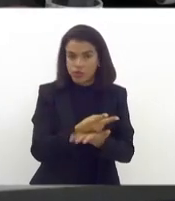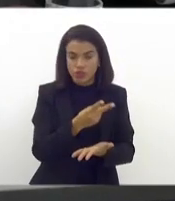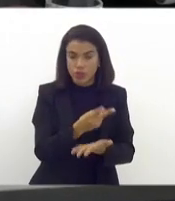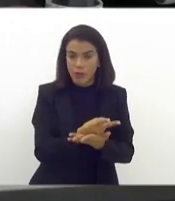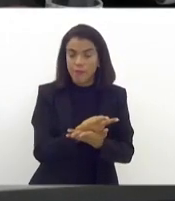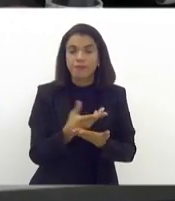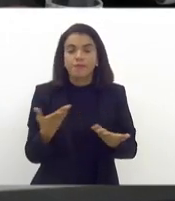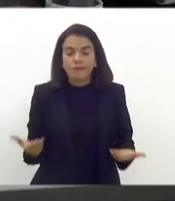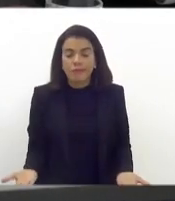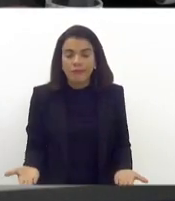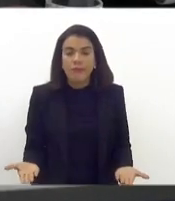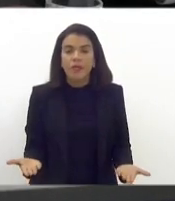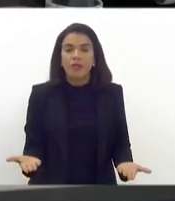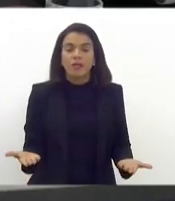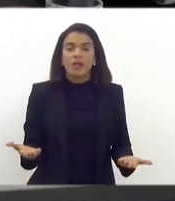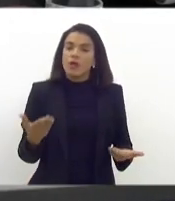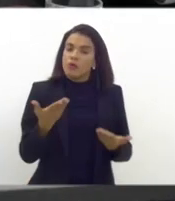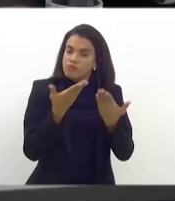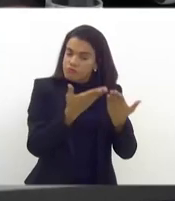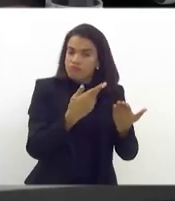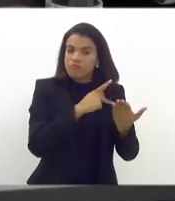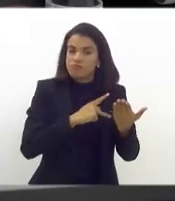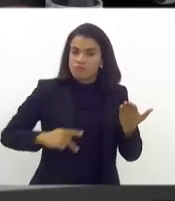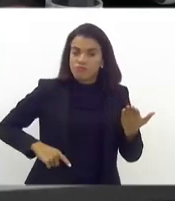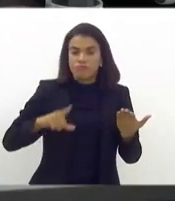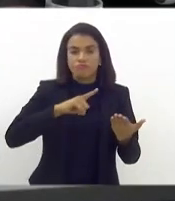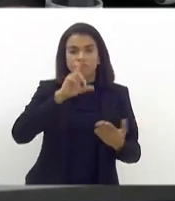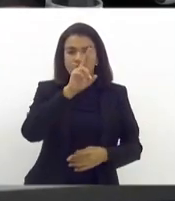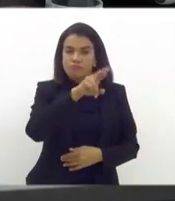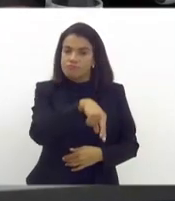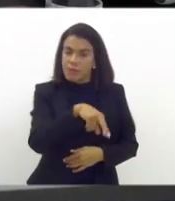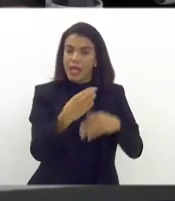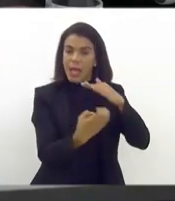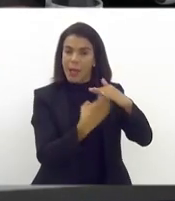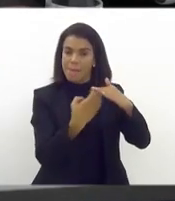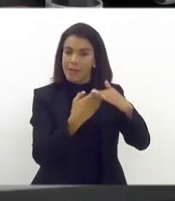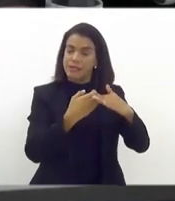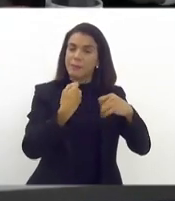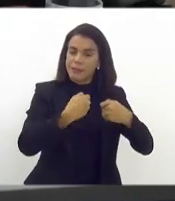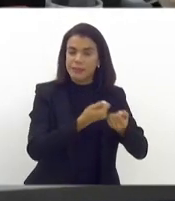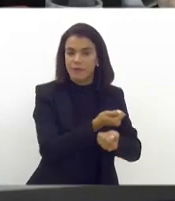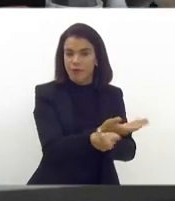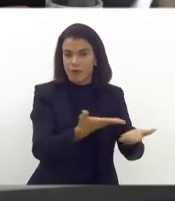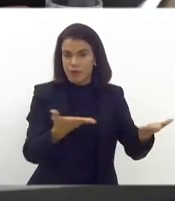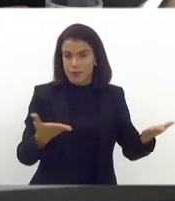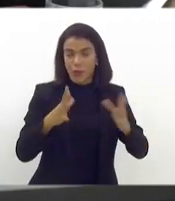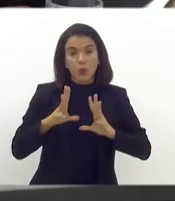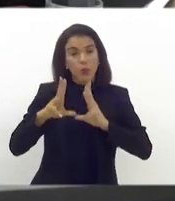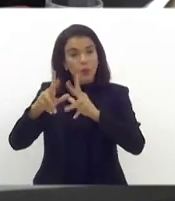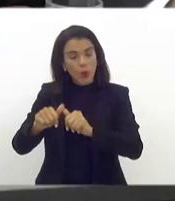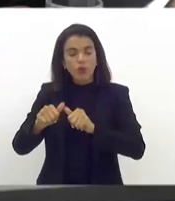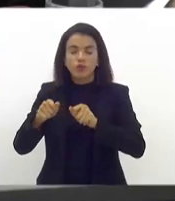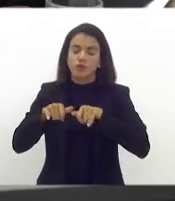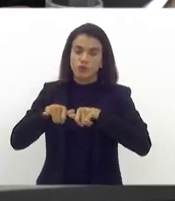ressalva. Então, Vossa Excelência tem razão quando fala que as empresas têm que fornecer. Então, todos os supermercados têm, não